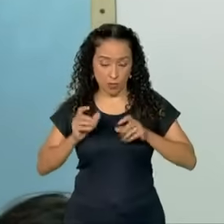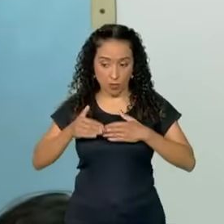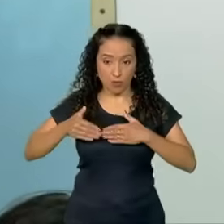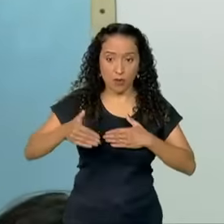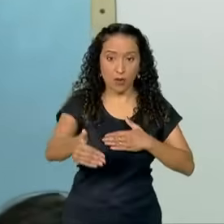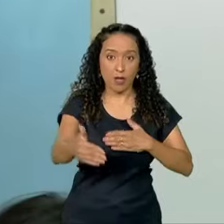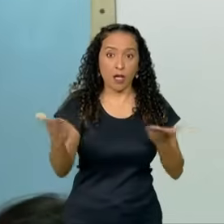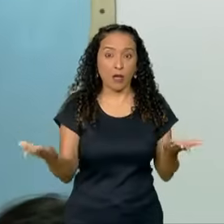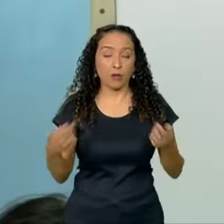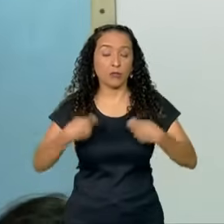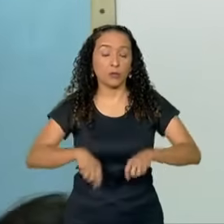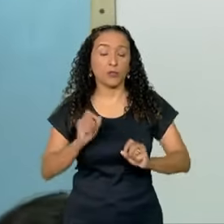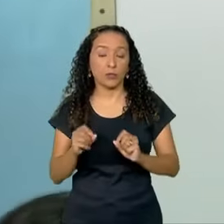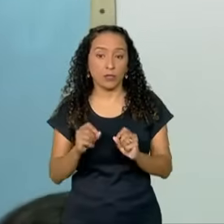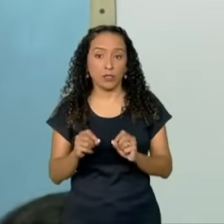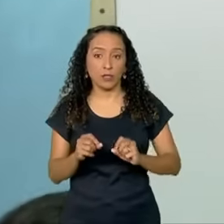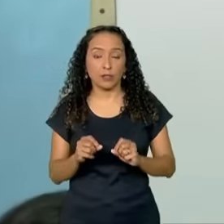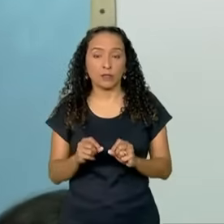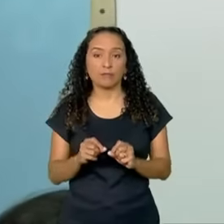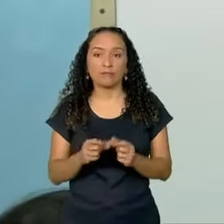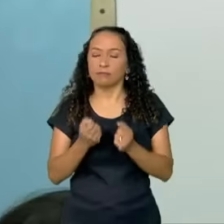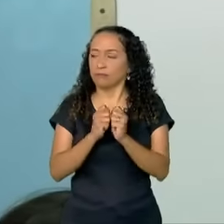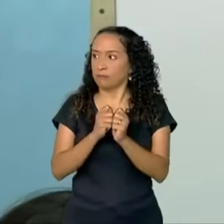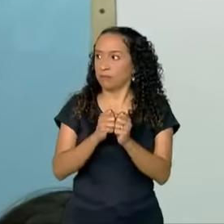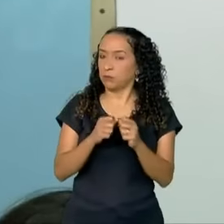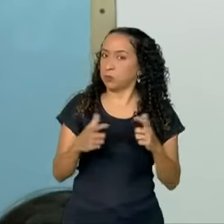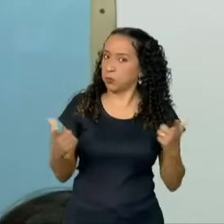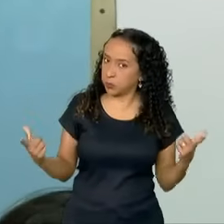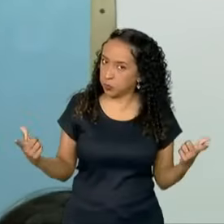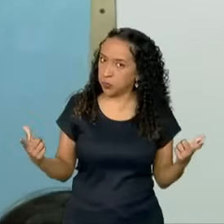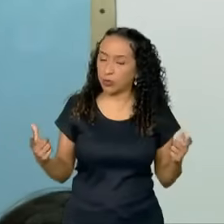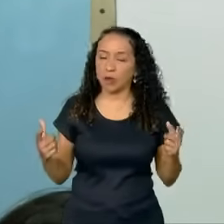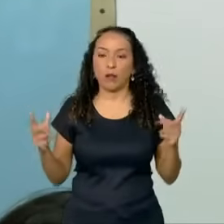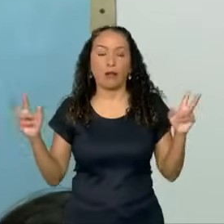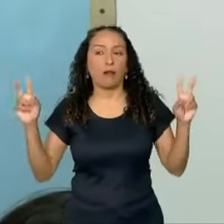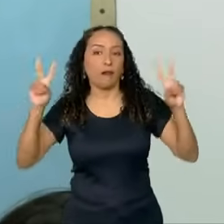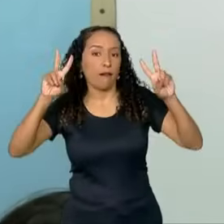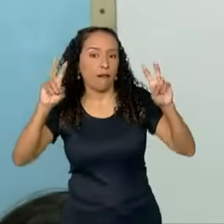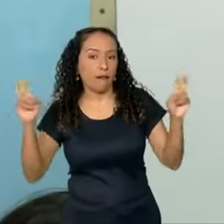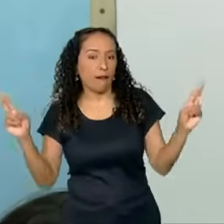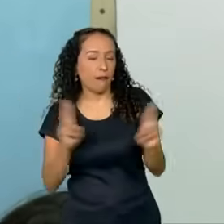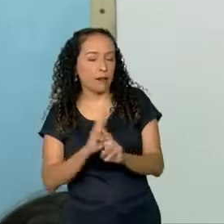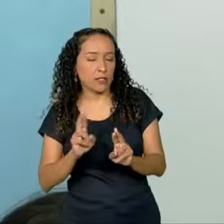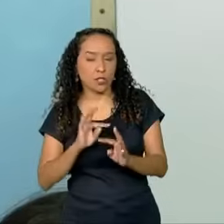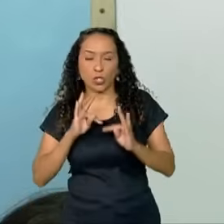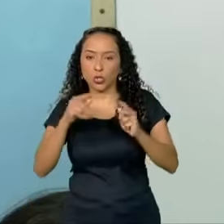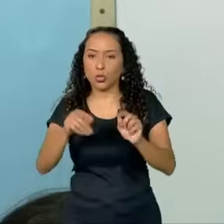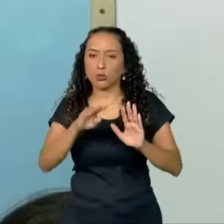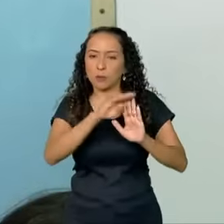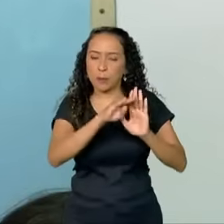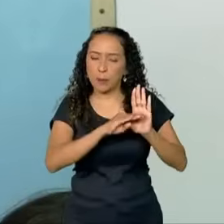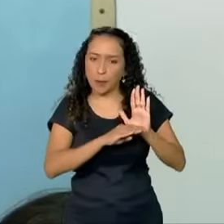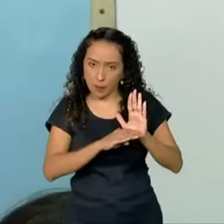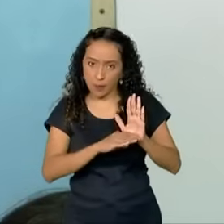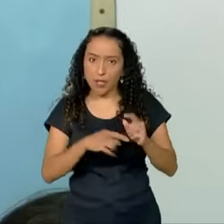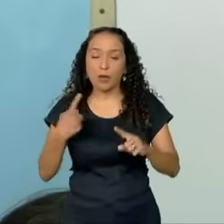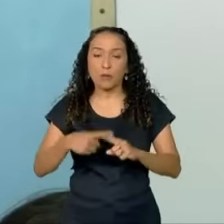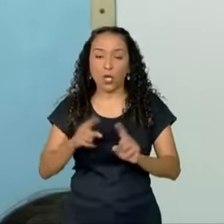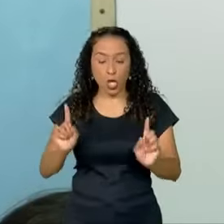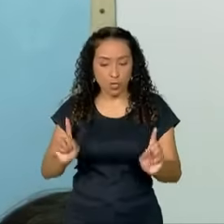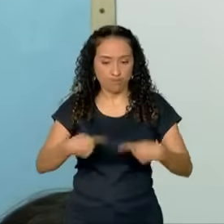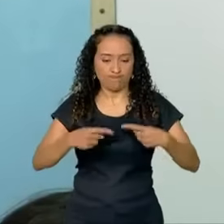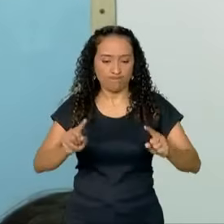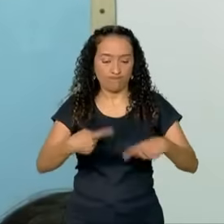agora exige um gigantismo em relação a todas essas providências, porque os